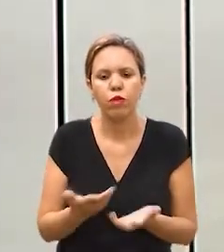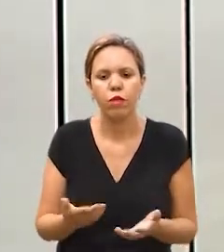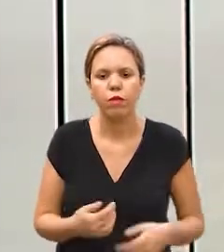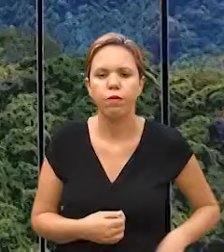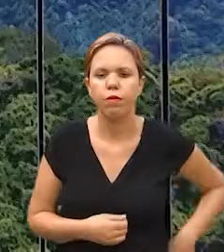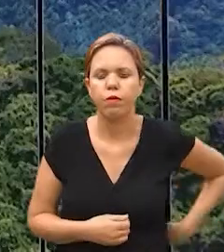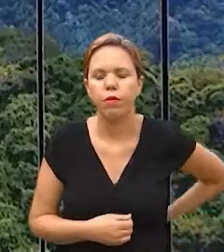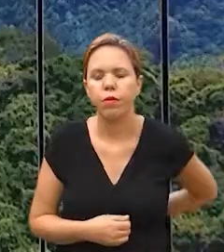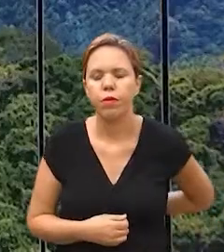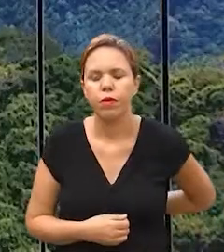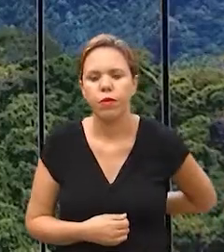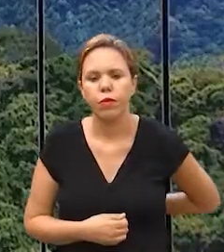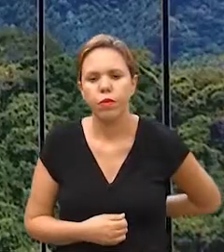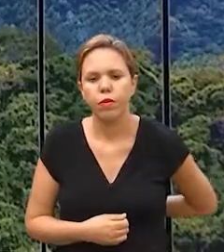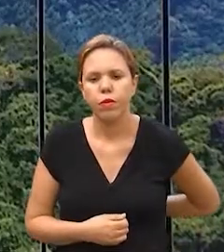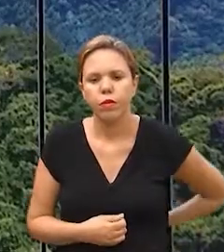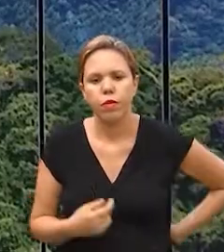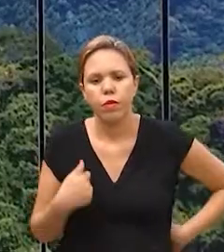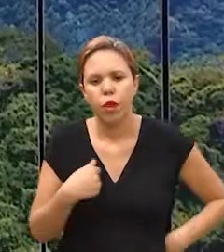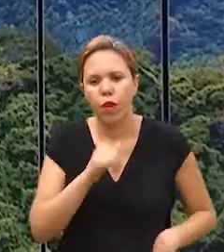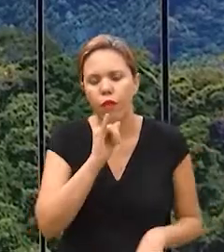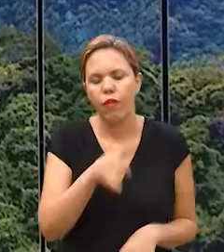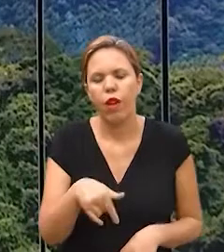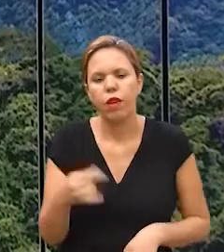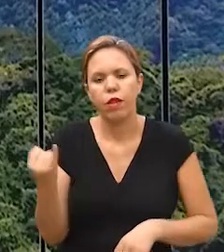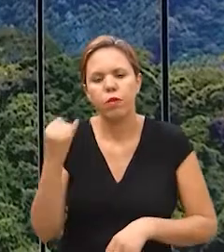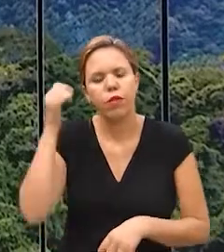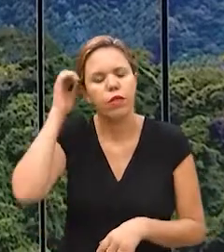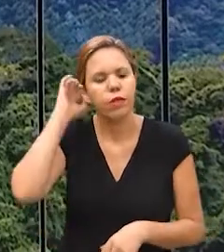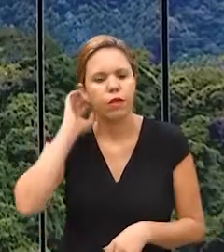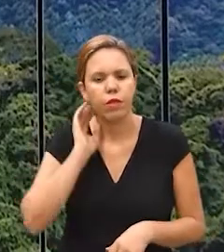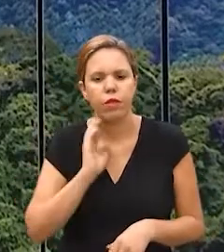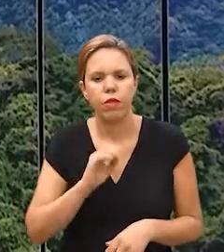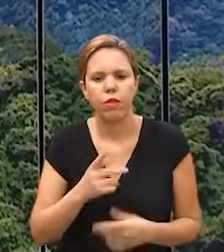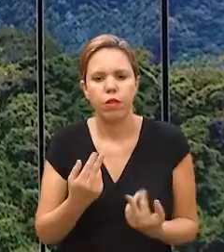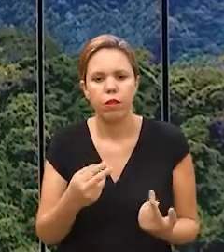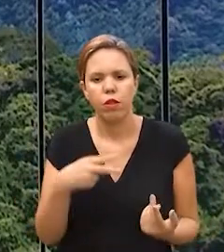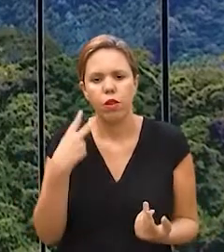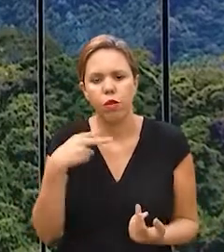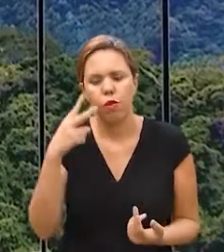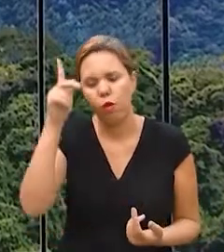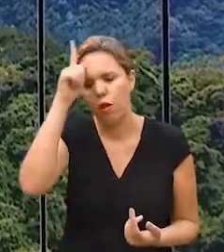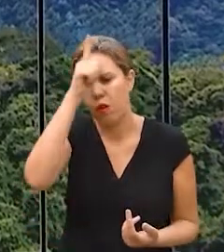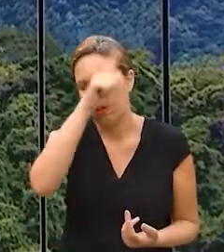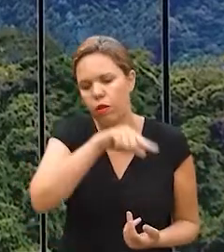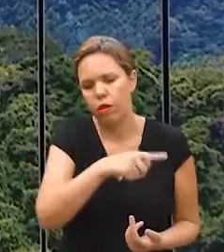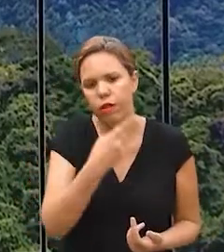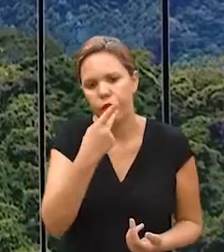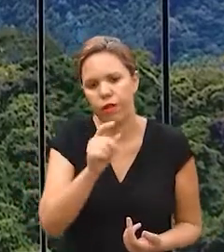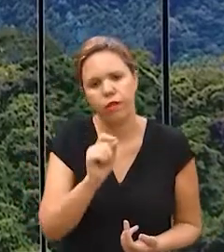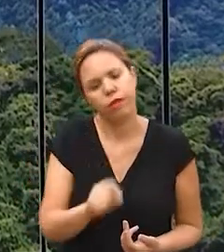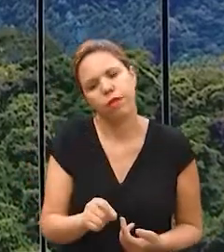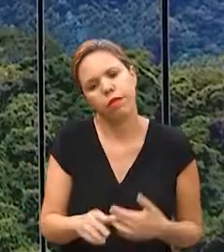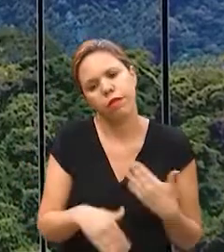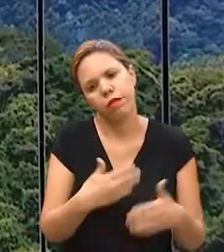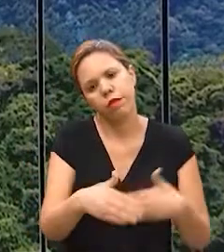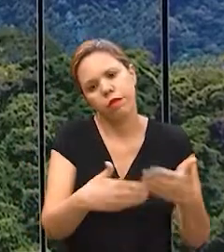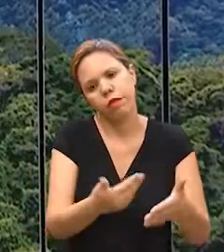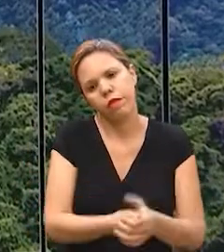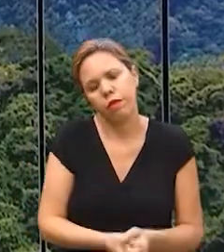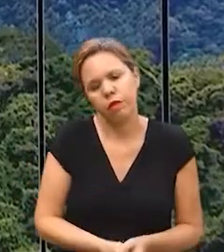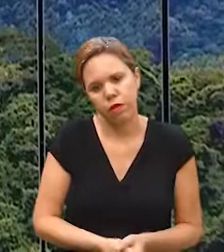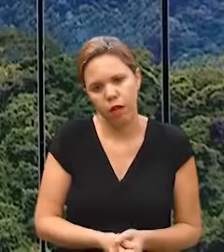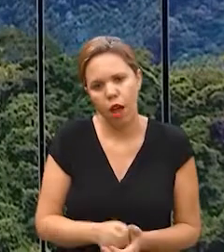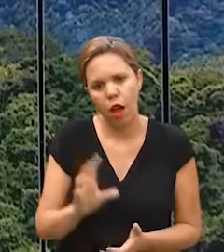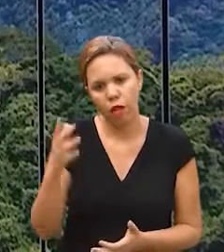eles? Eu ressalto aqui a importância do que disse o vereador Gustavo Peta, é